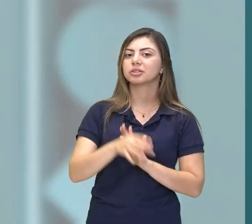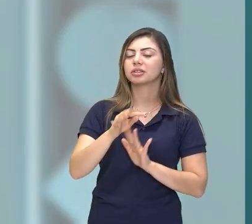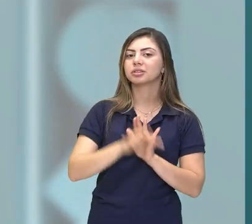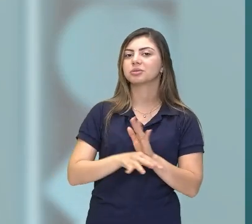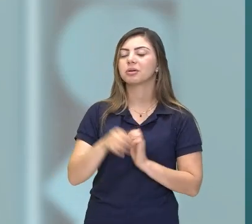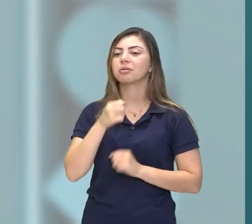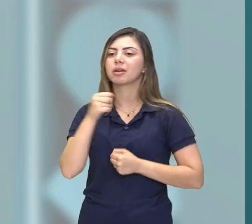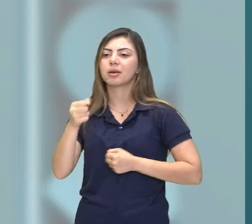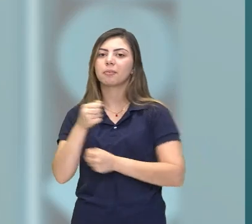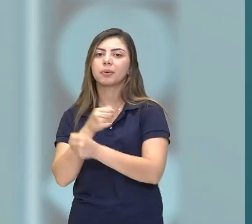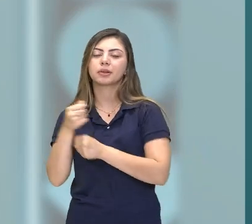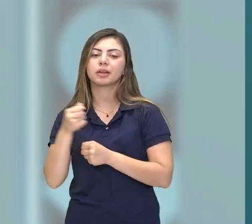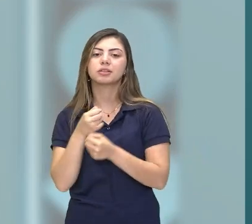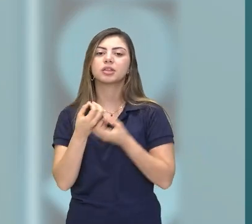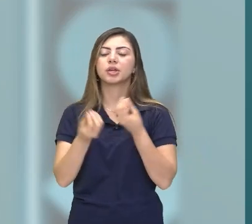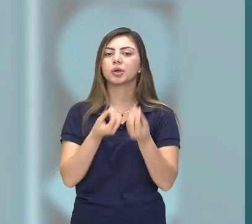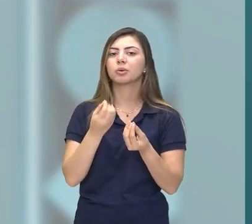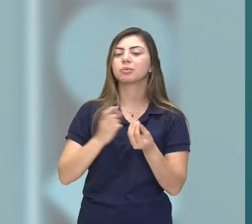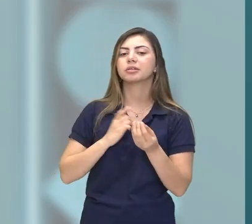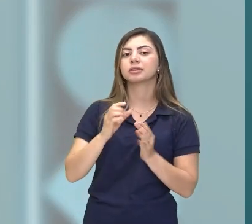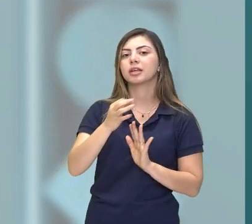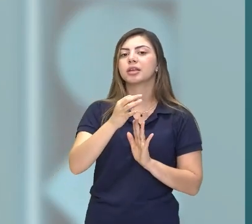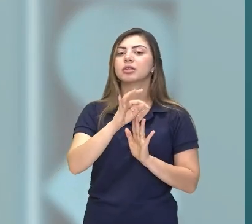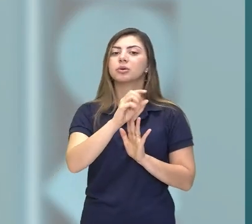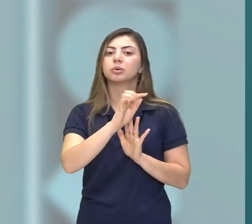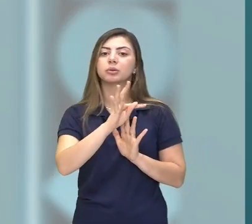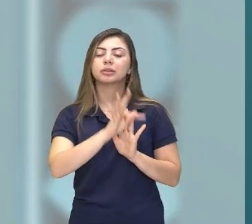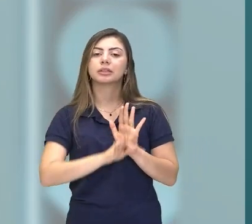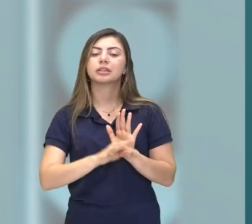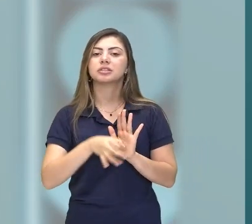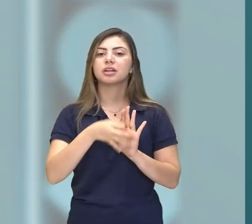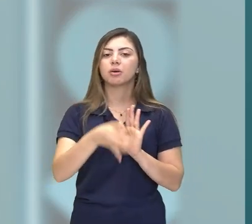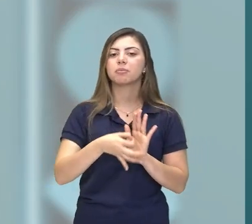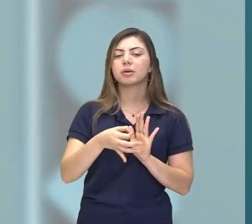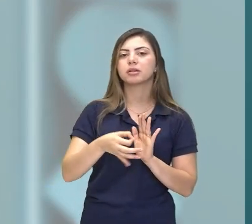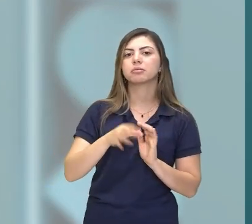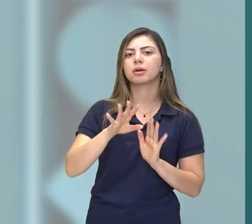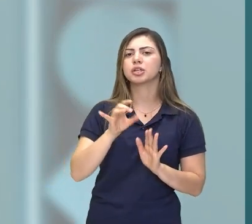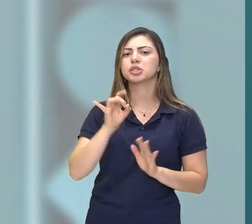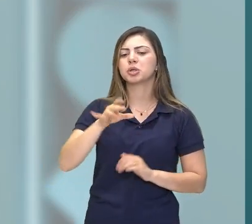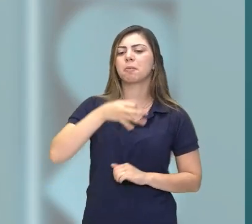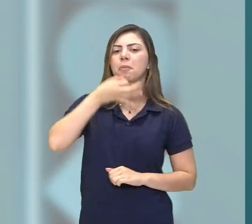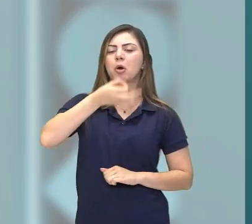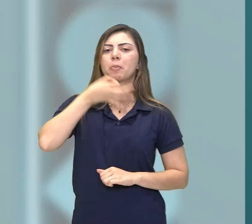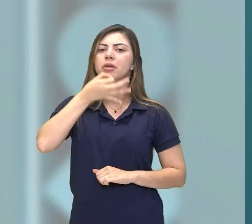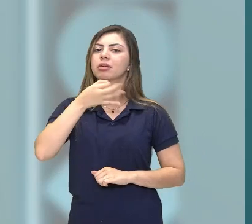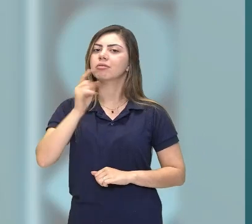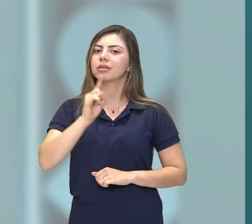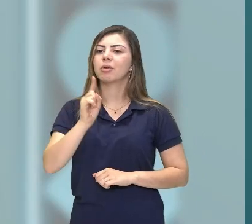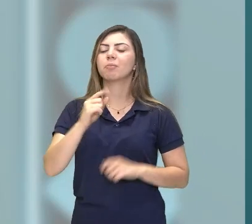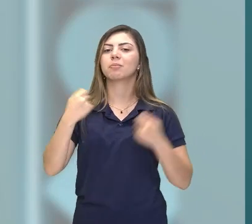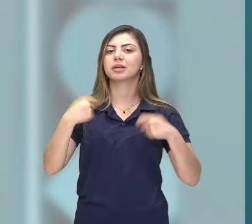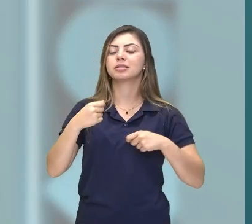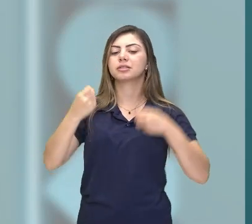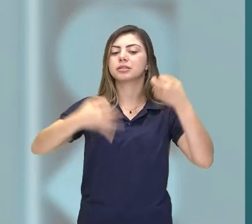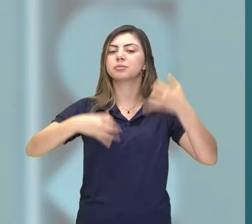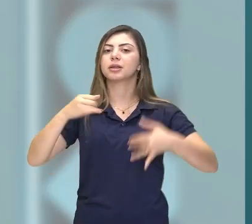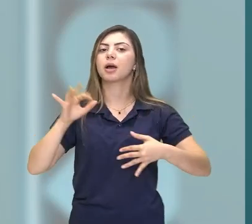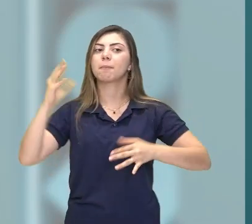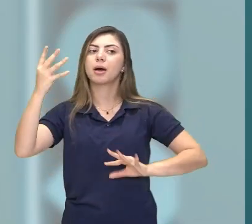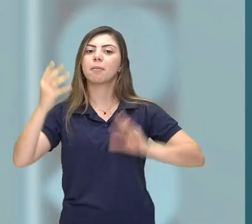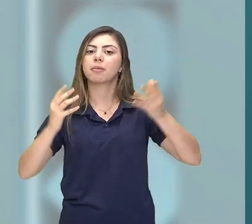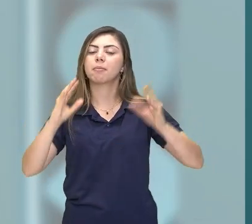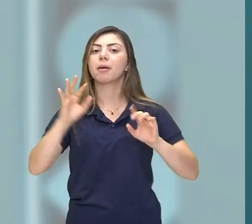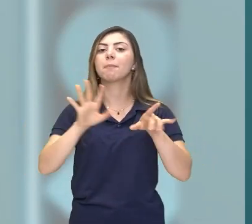reportagem, e como essa argumentação, como eu vou trazer dados. Não é só você dizer está acontecendo, é você dizer está acontecendo, estivemos lá